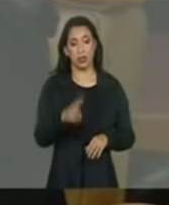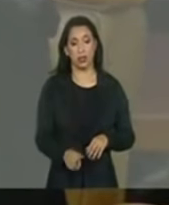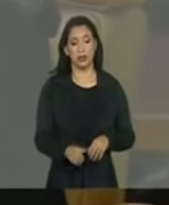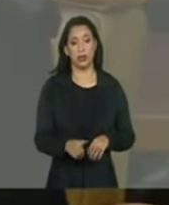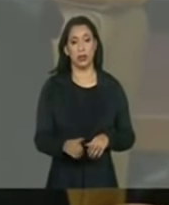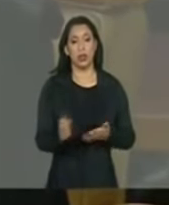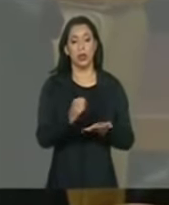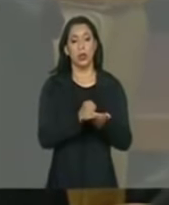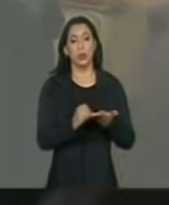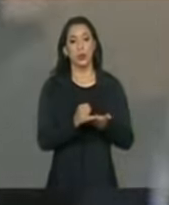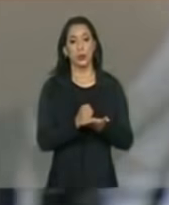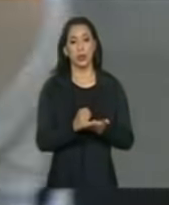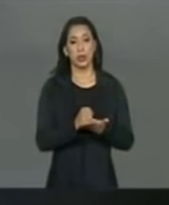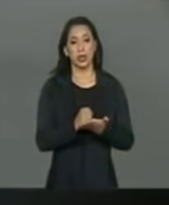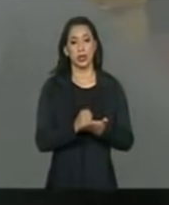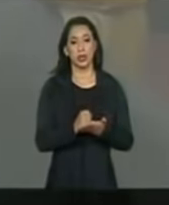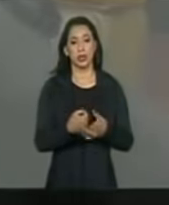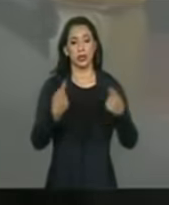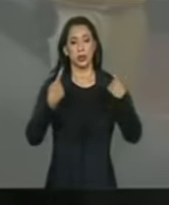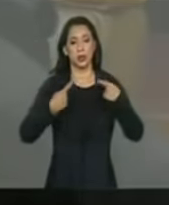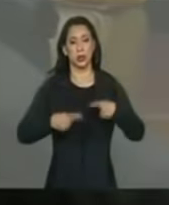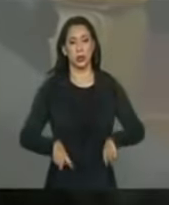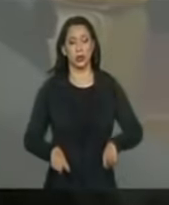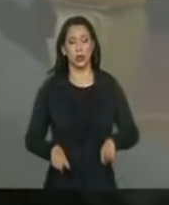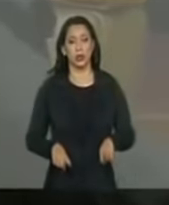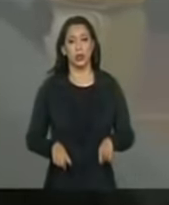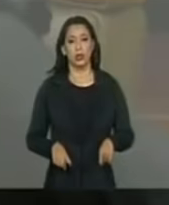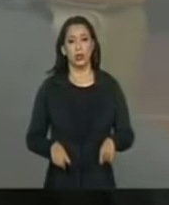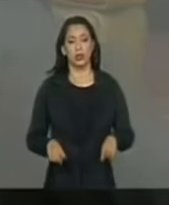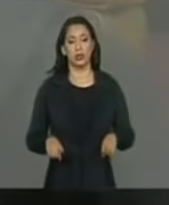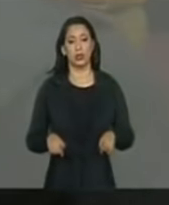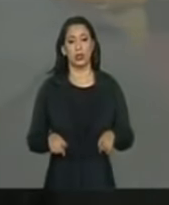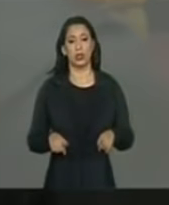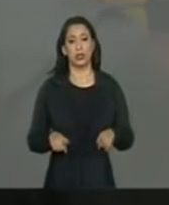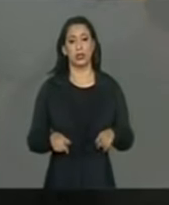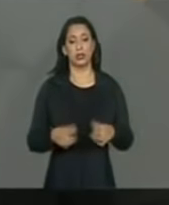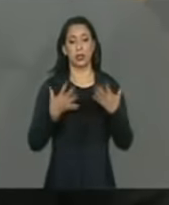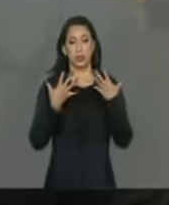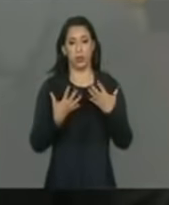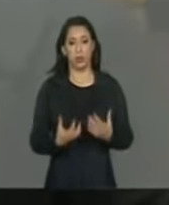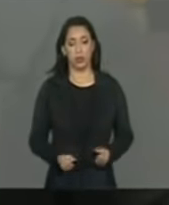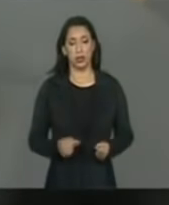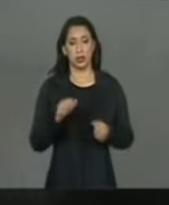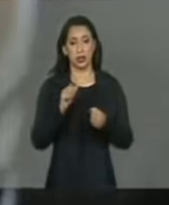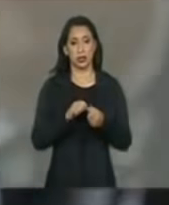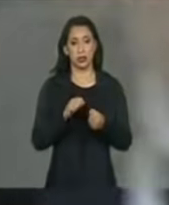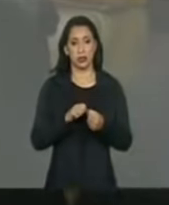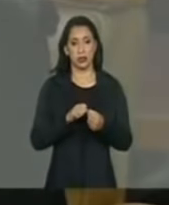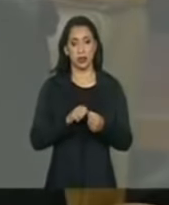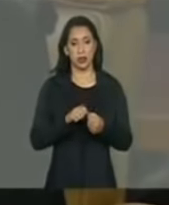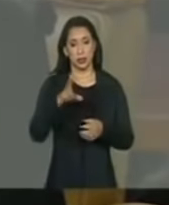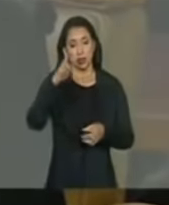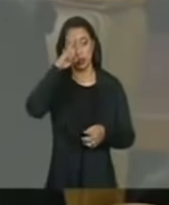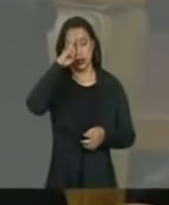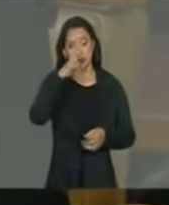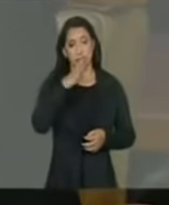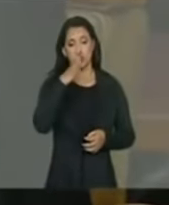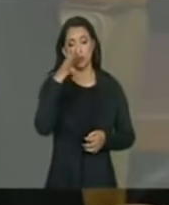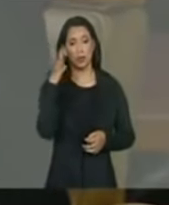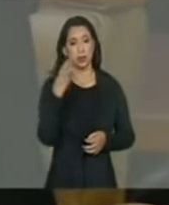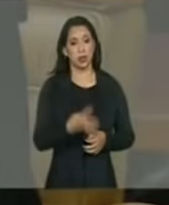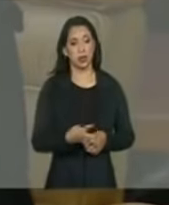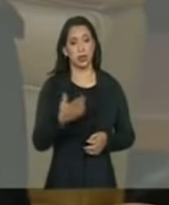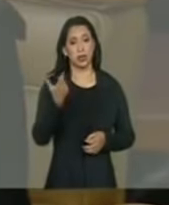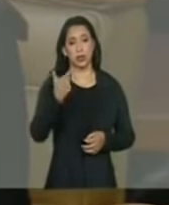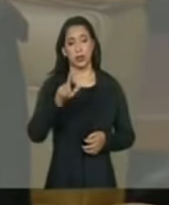princípio que repudia presunções contrárias ao imputado tornou mais intenso para o órgão acusador o ônus